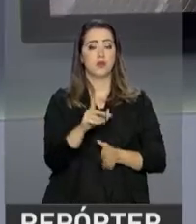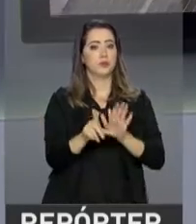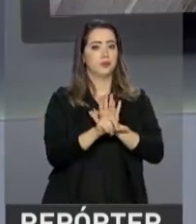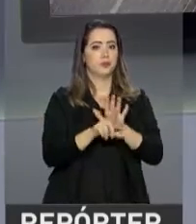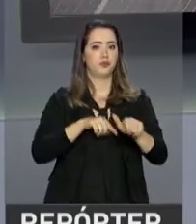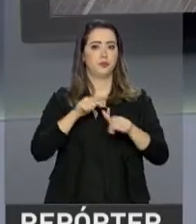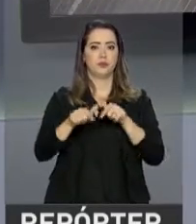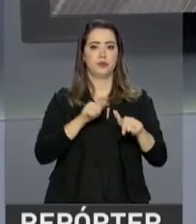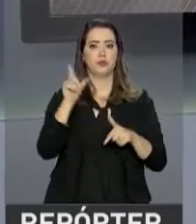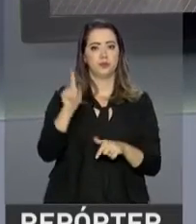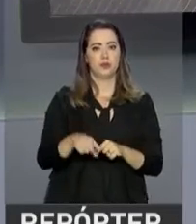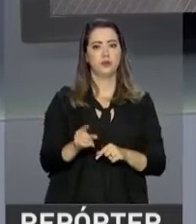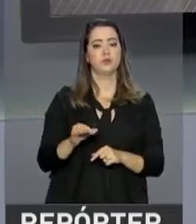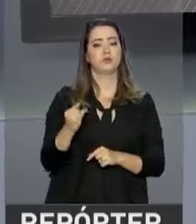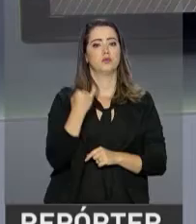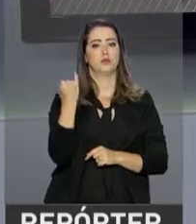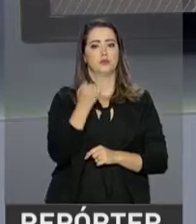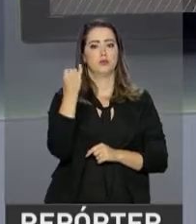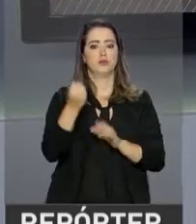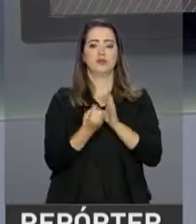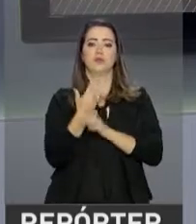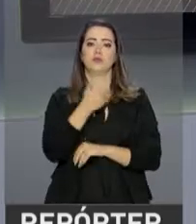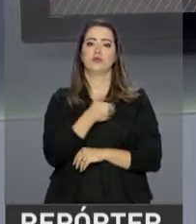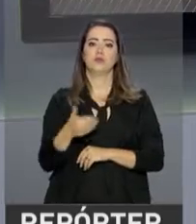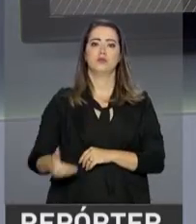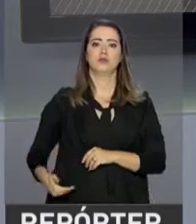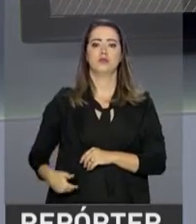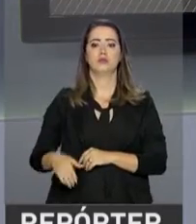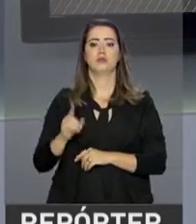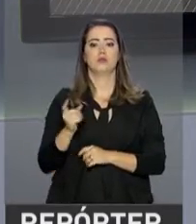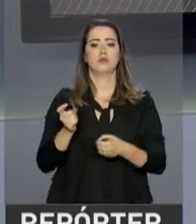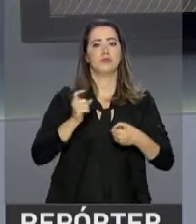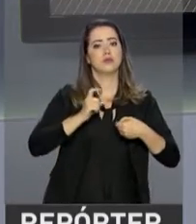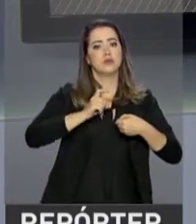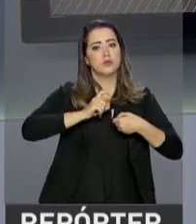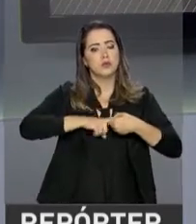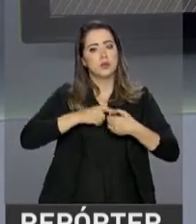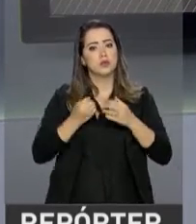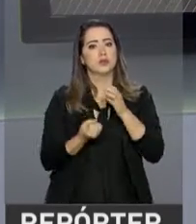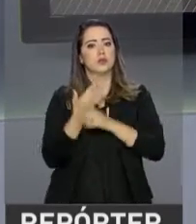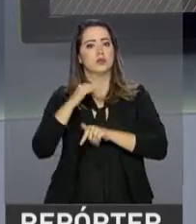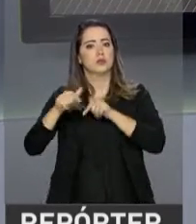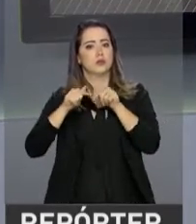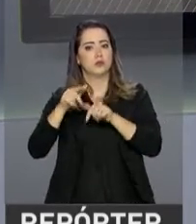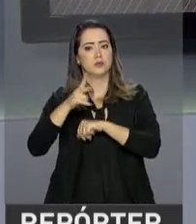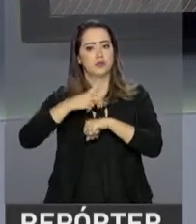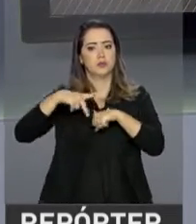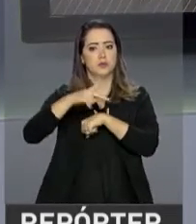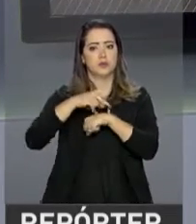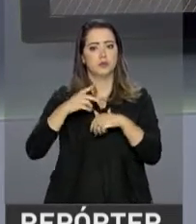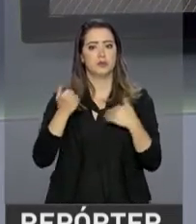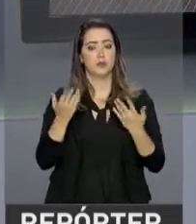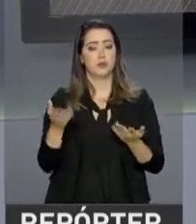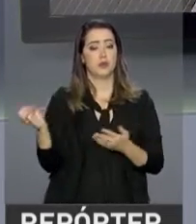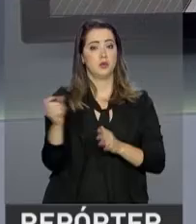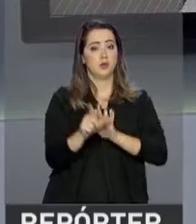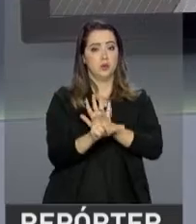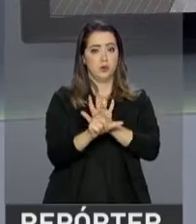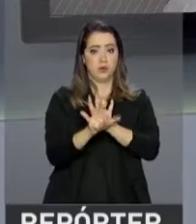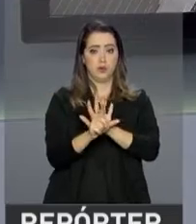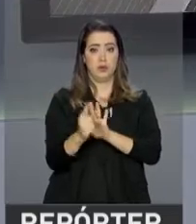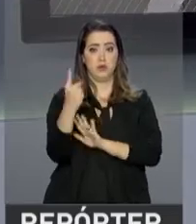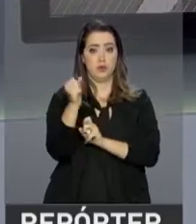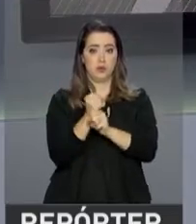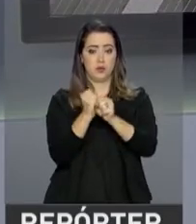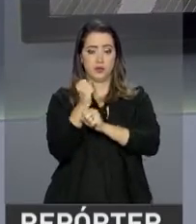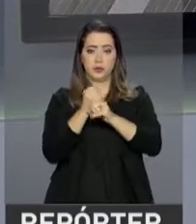das leis trabalhistas é um dos instrumentos criados pelo governo para retomar a geração de empregos no país a nova lei completa um